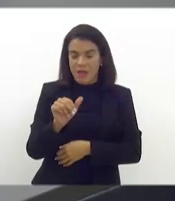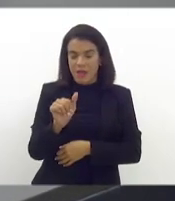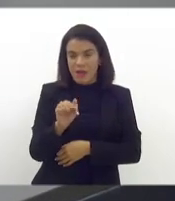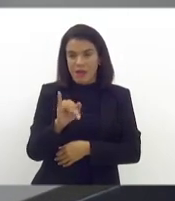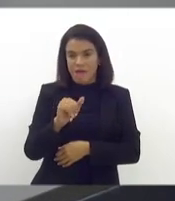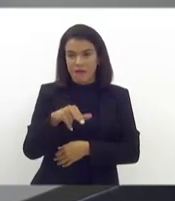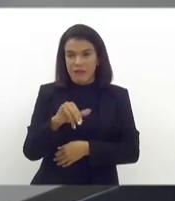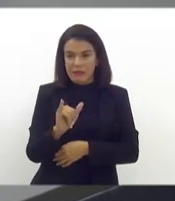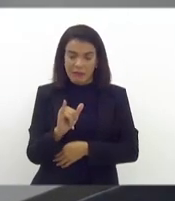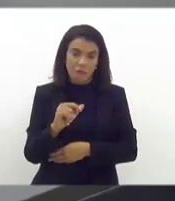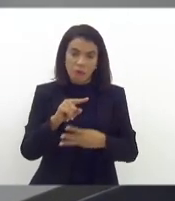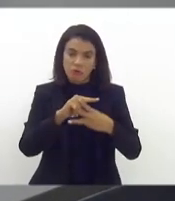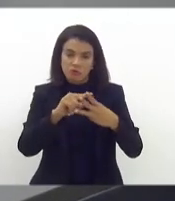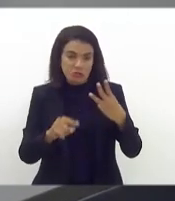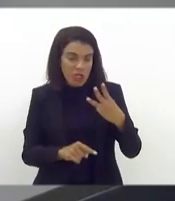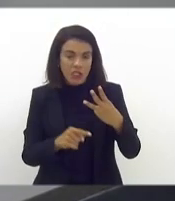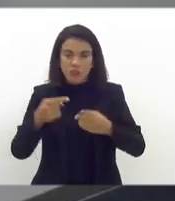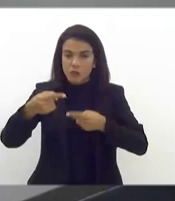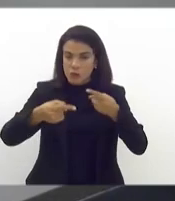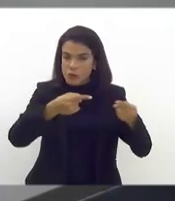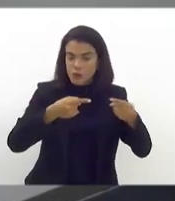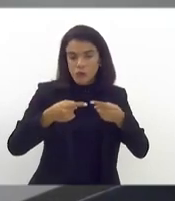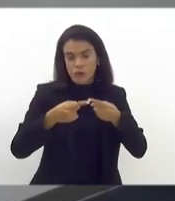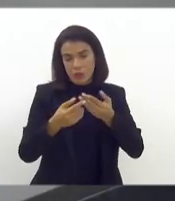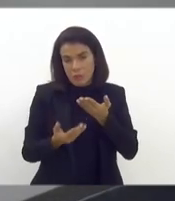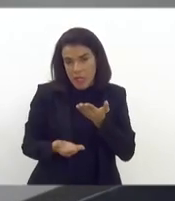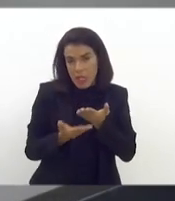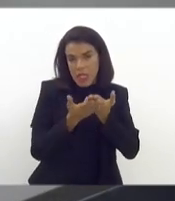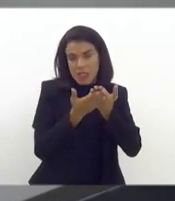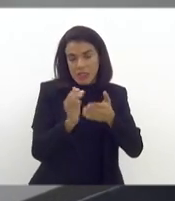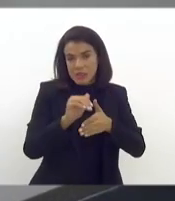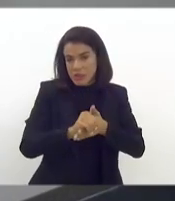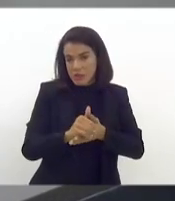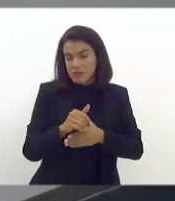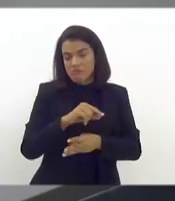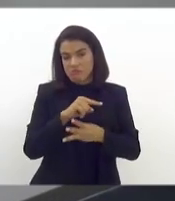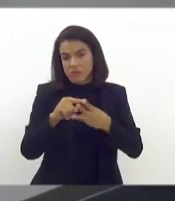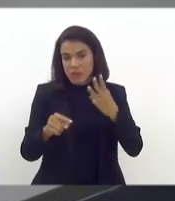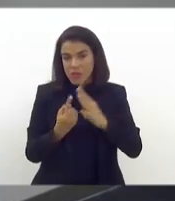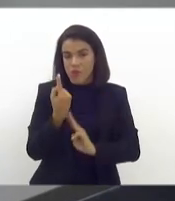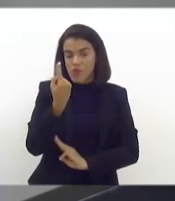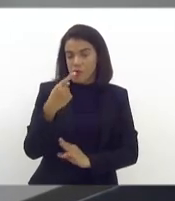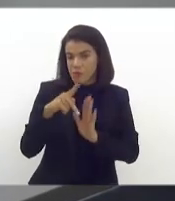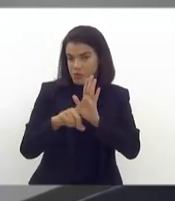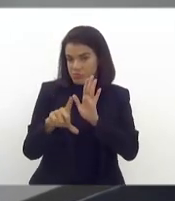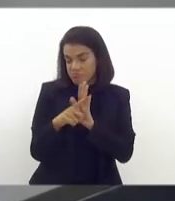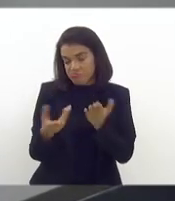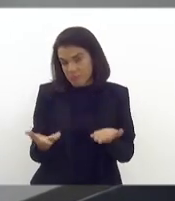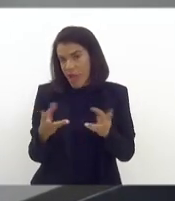repente, botando os 3 no mesmo momento, discutindo pela anexação, pela fusão dos 3 projetos, enfim. Mas é um tema importante a